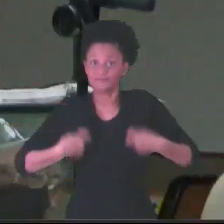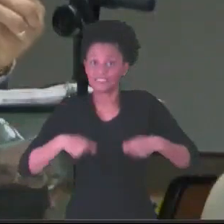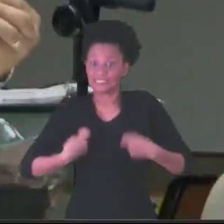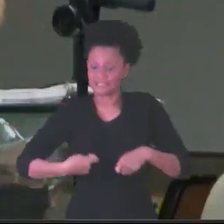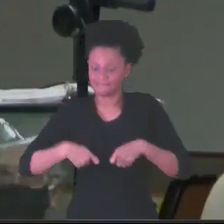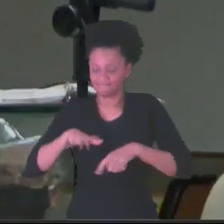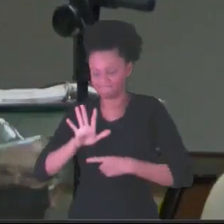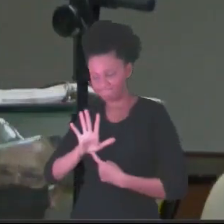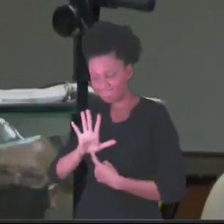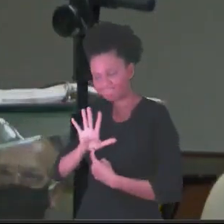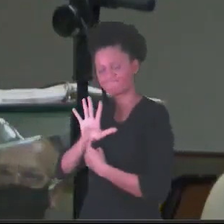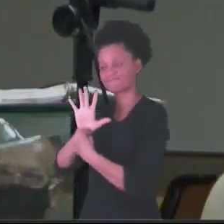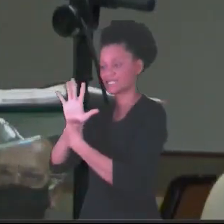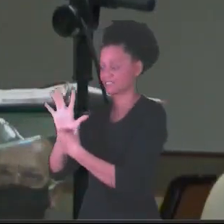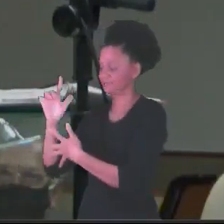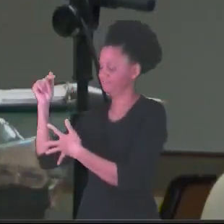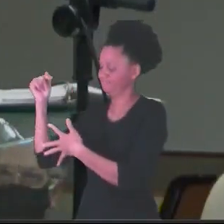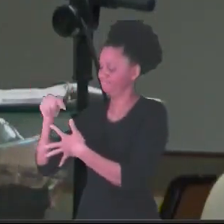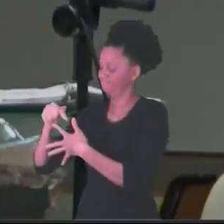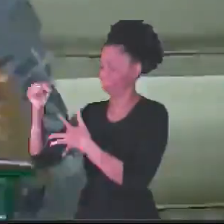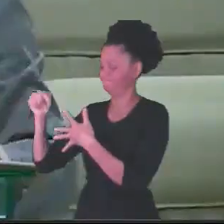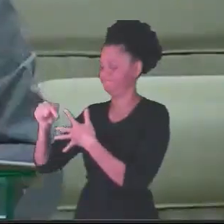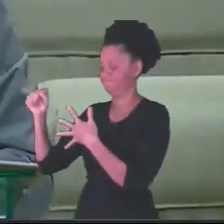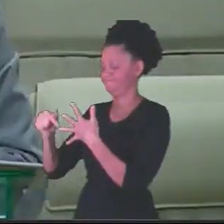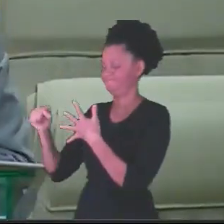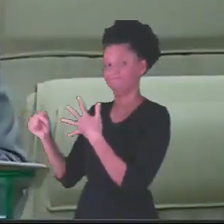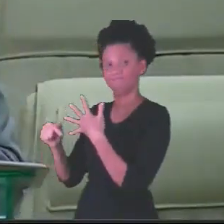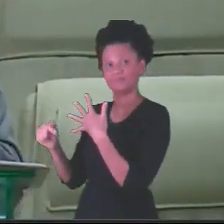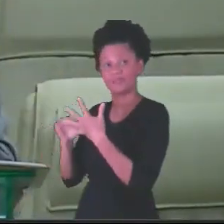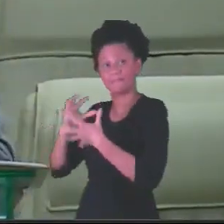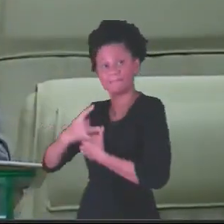ser apresentado diante de deus